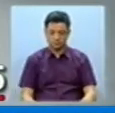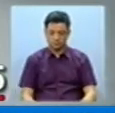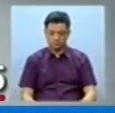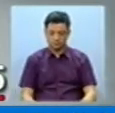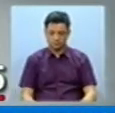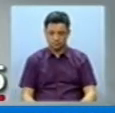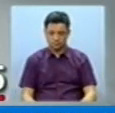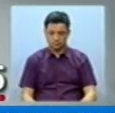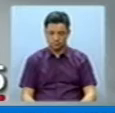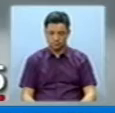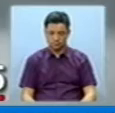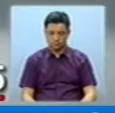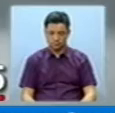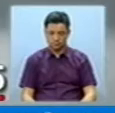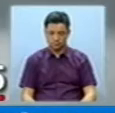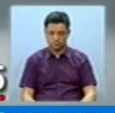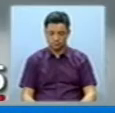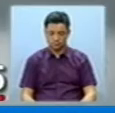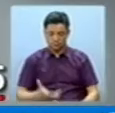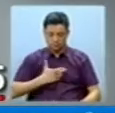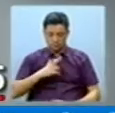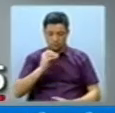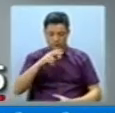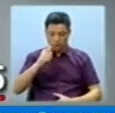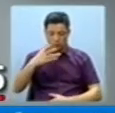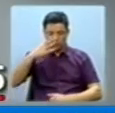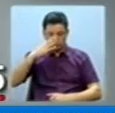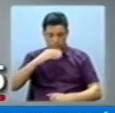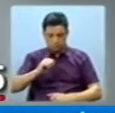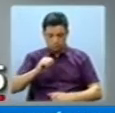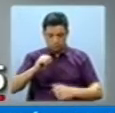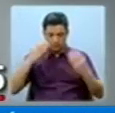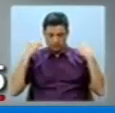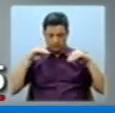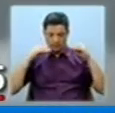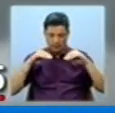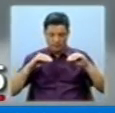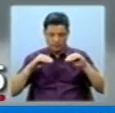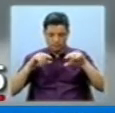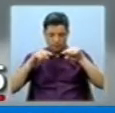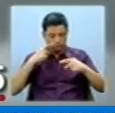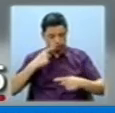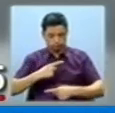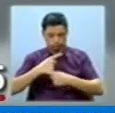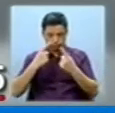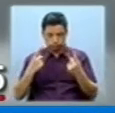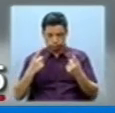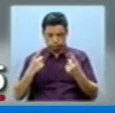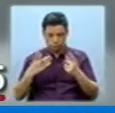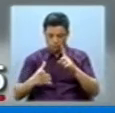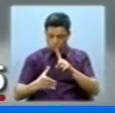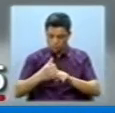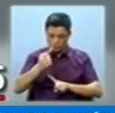Os drones voam como aves treinadas em bandos. Esta demonstração foi alcançada